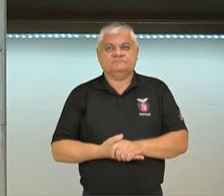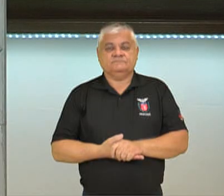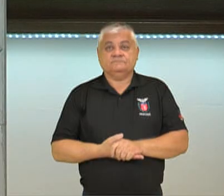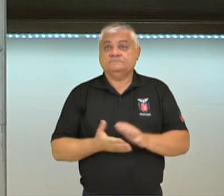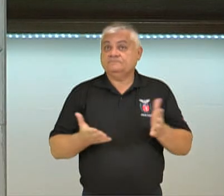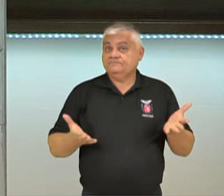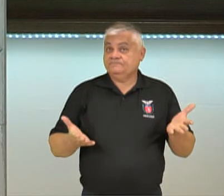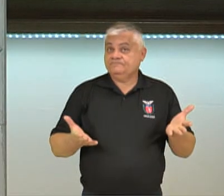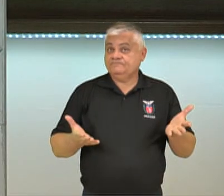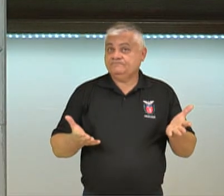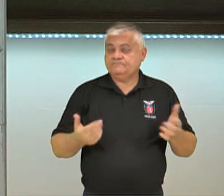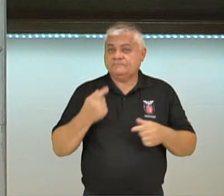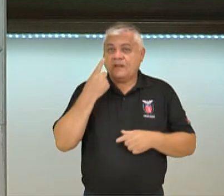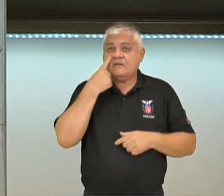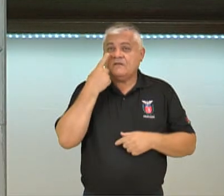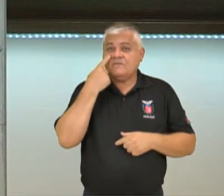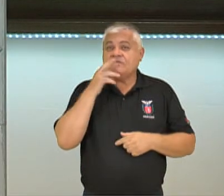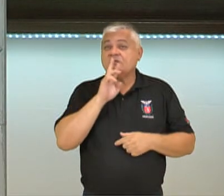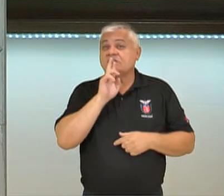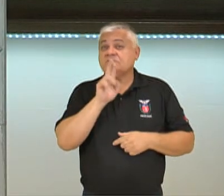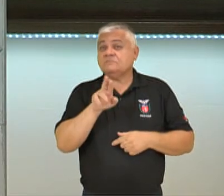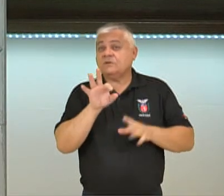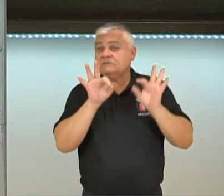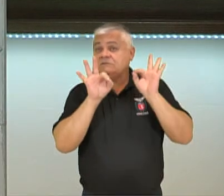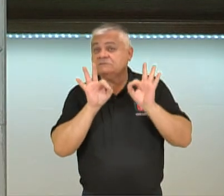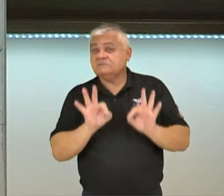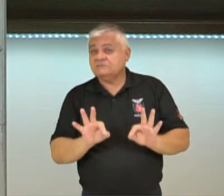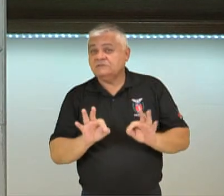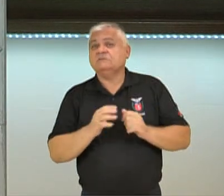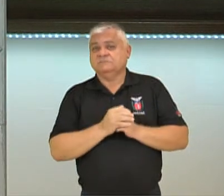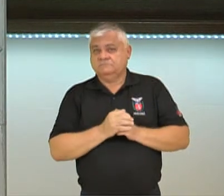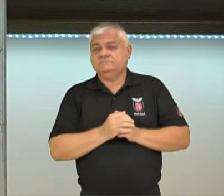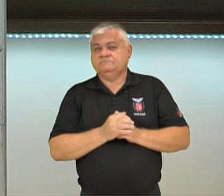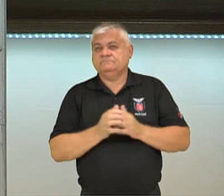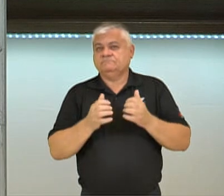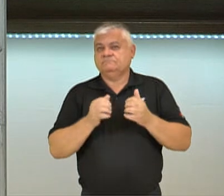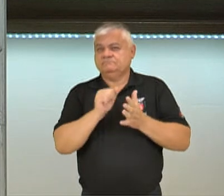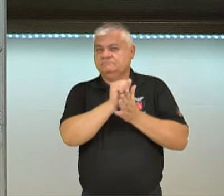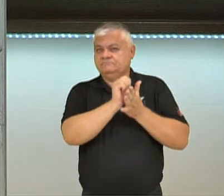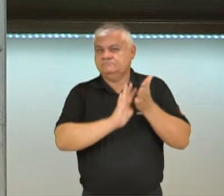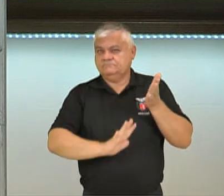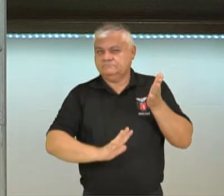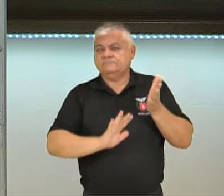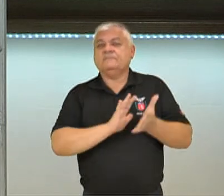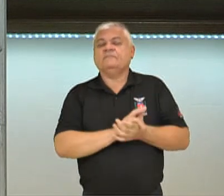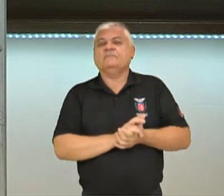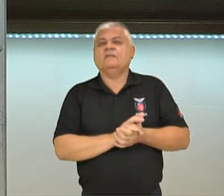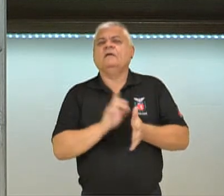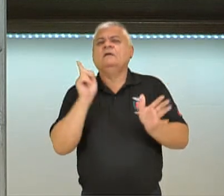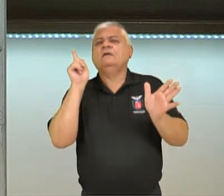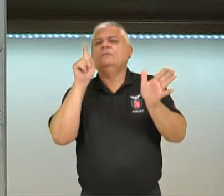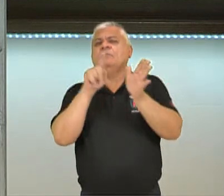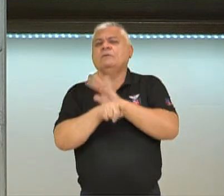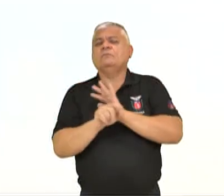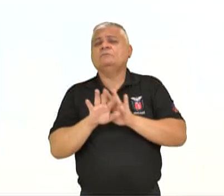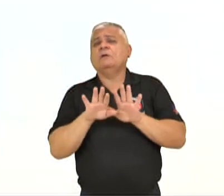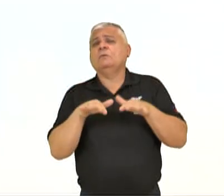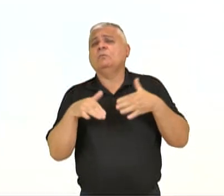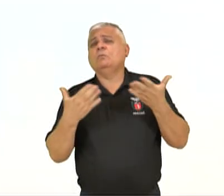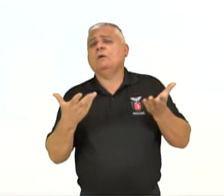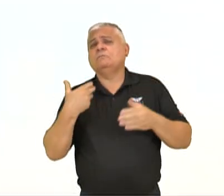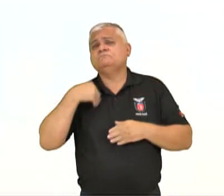E aí, pessoal, vamos ver qual é a resposta correta da nossa atividade? A pergunta era: quais são